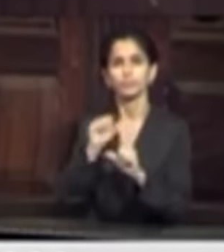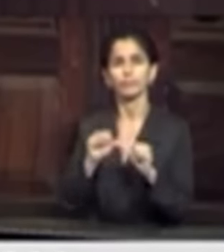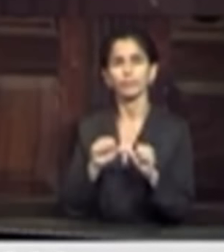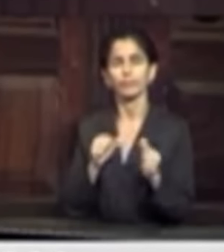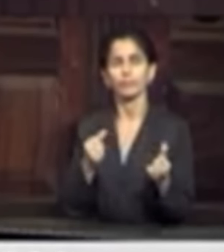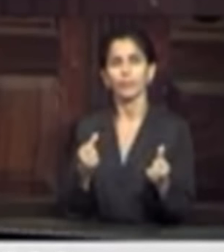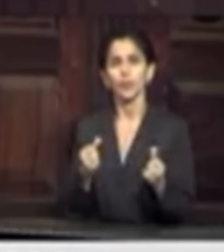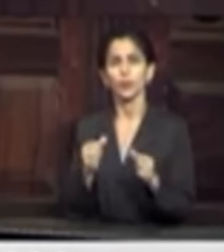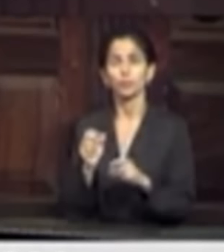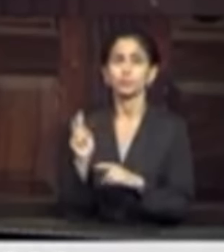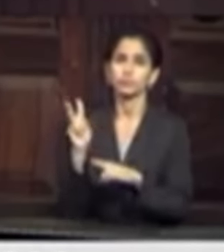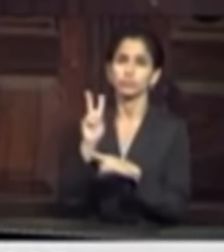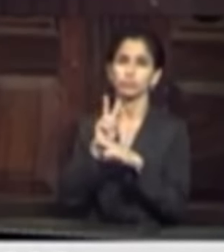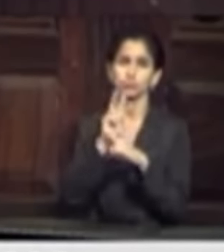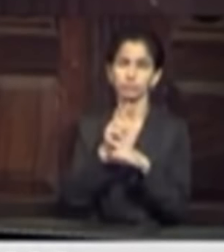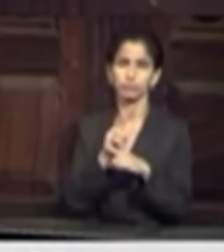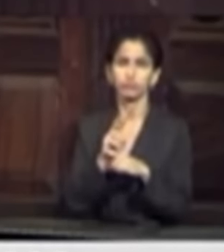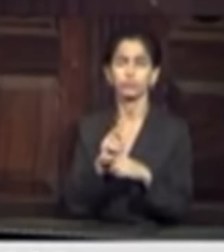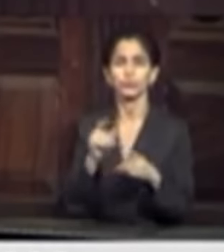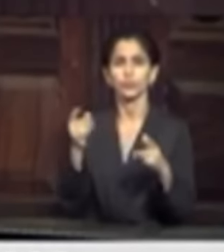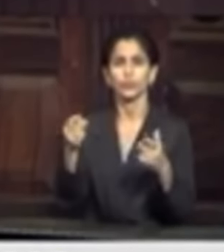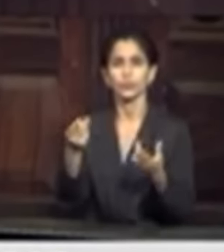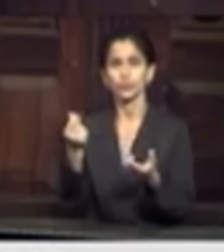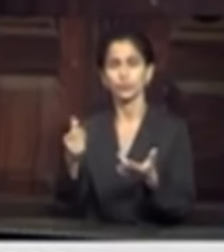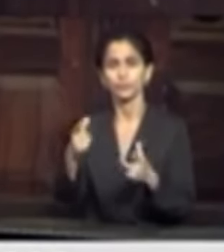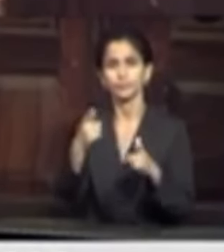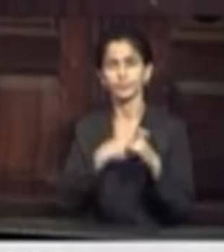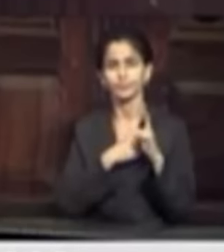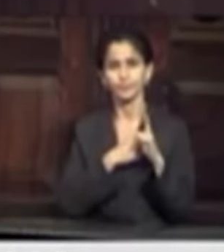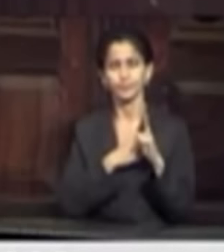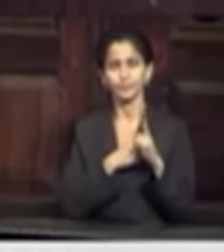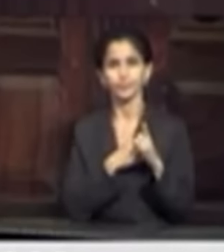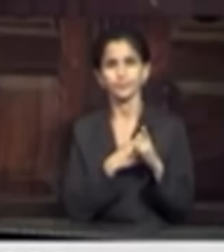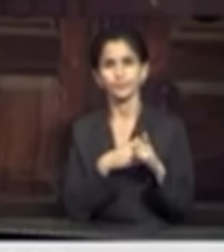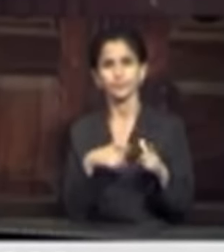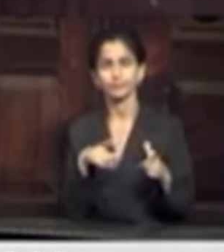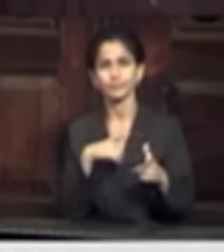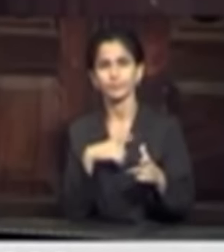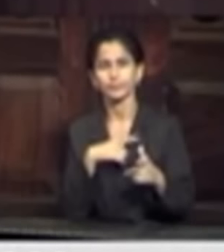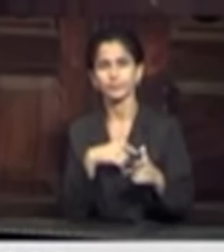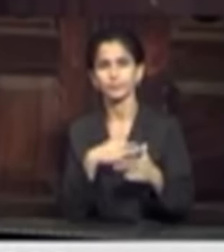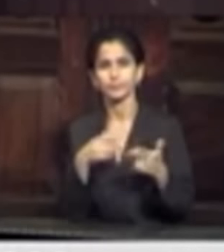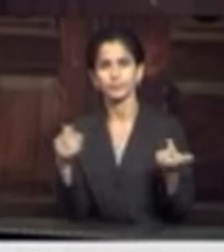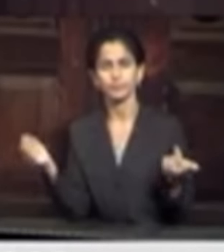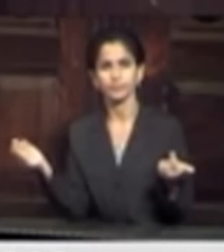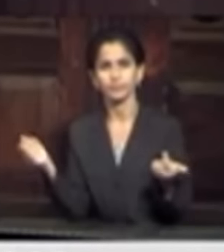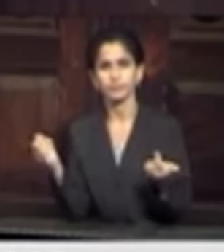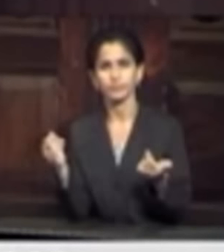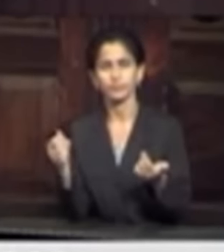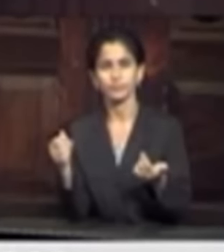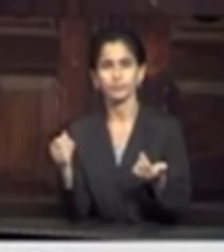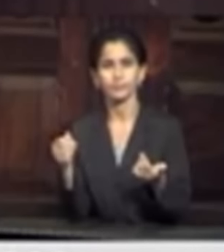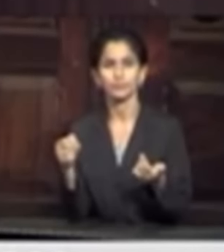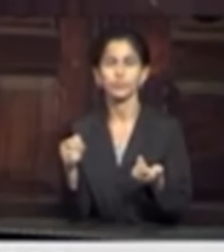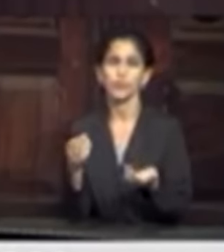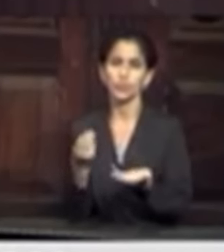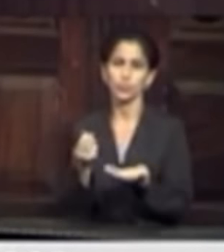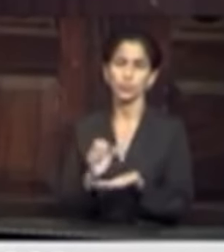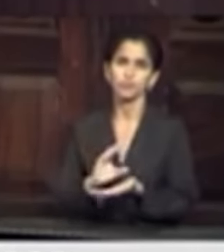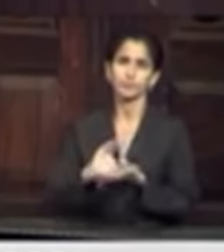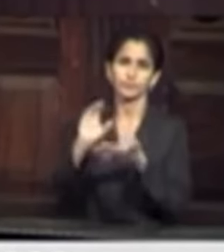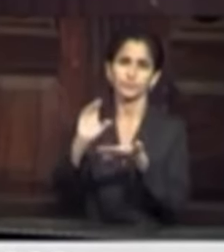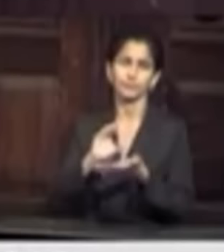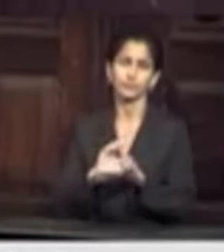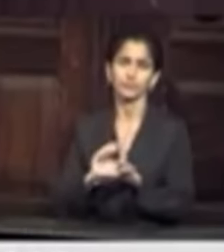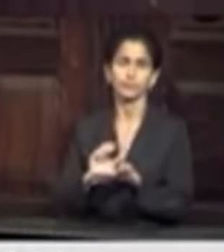para o empréstimo. Nós sabemos, barcas, trens, são serviços públicos concedidos